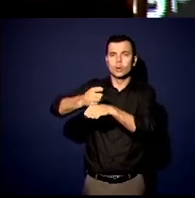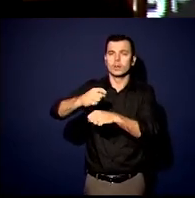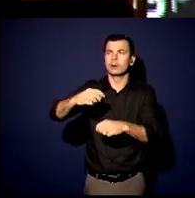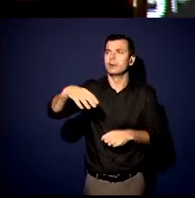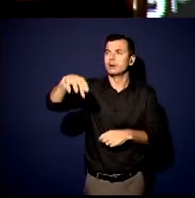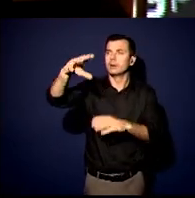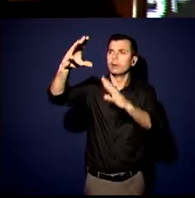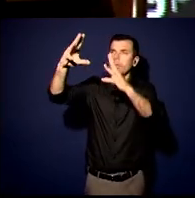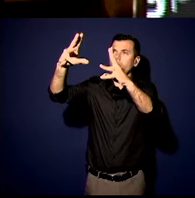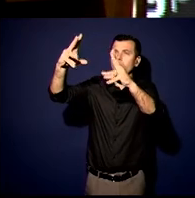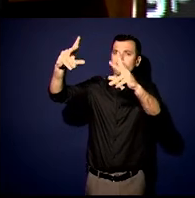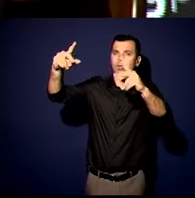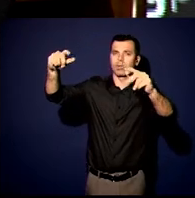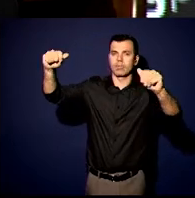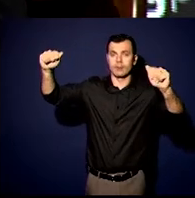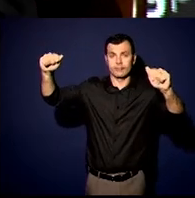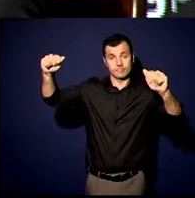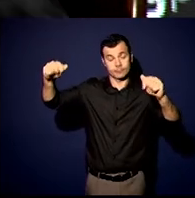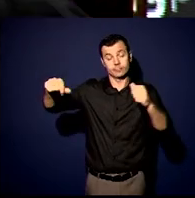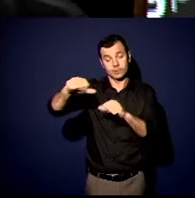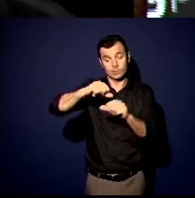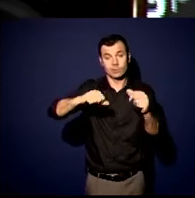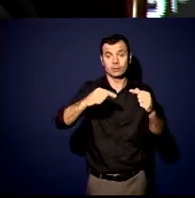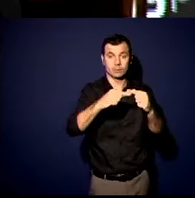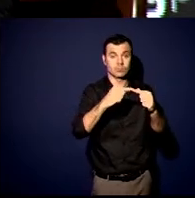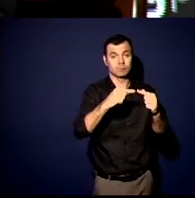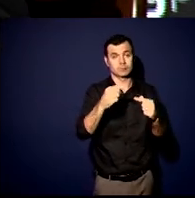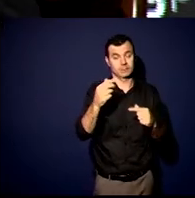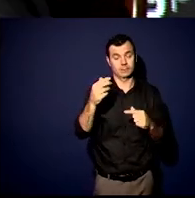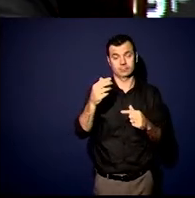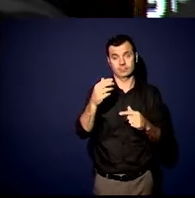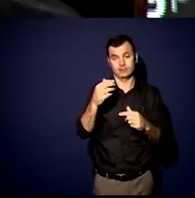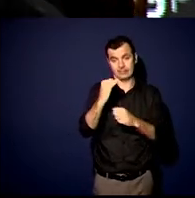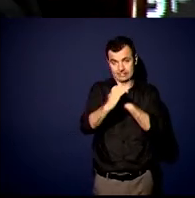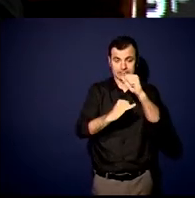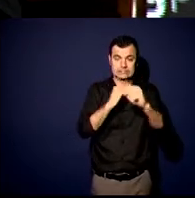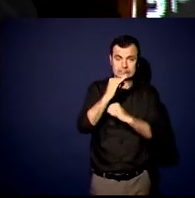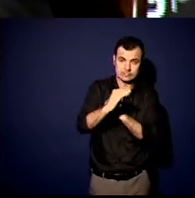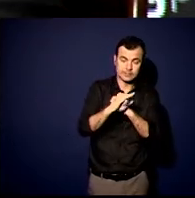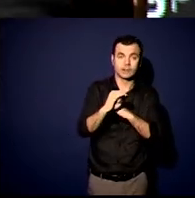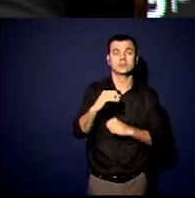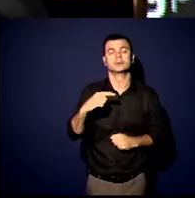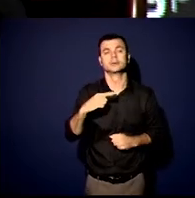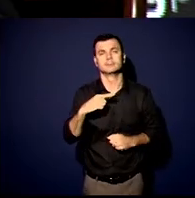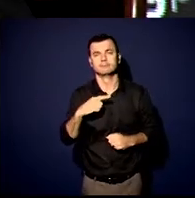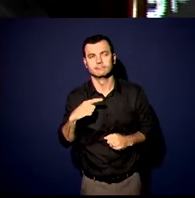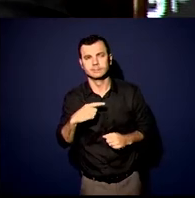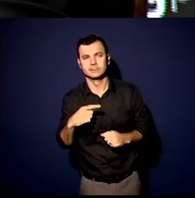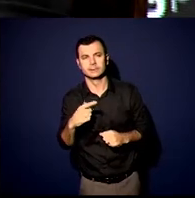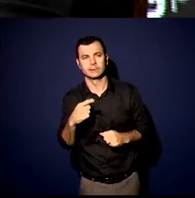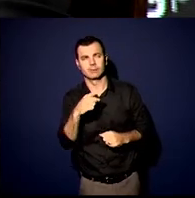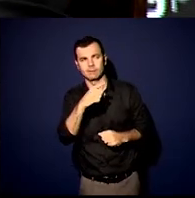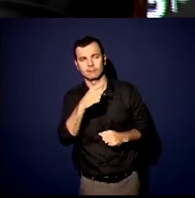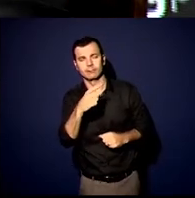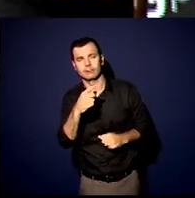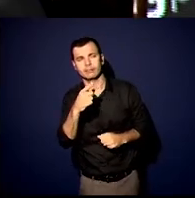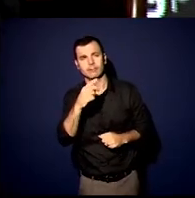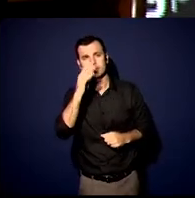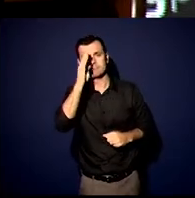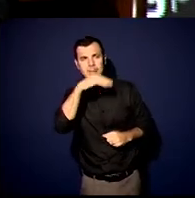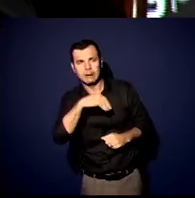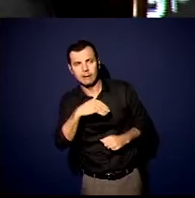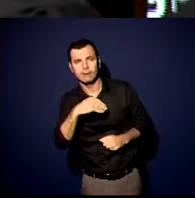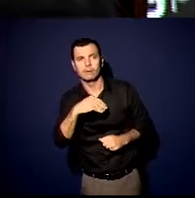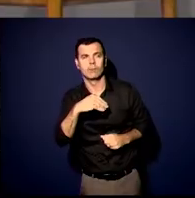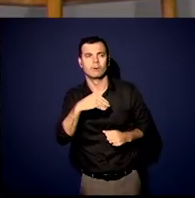da internet portanto Então o que ocorre a danosidade a nossa idade a